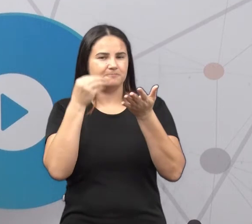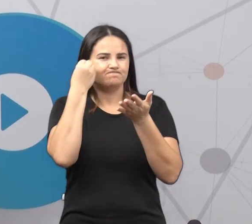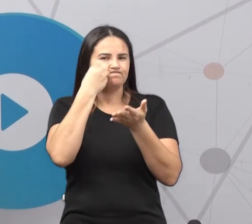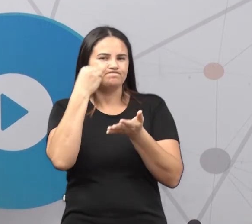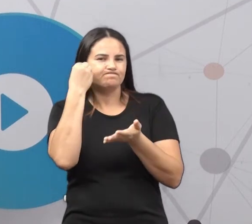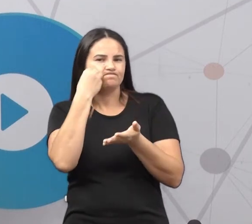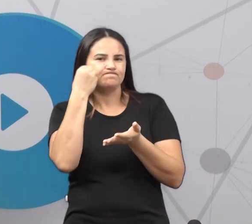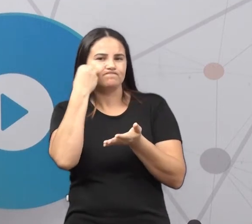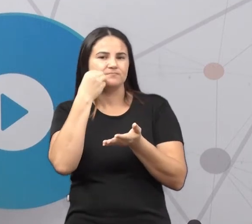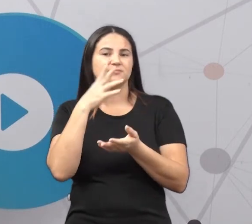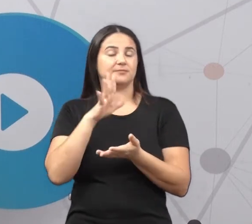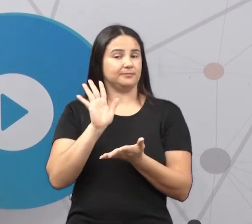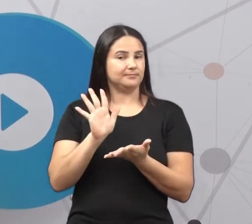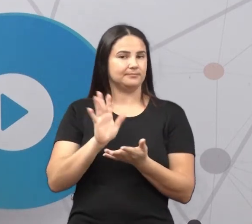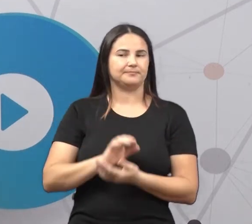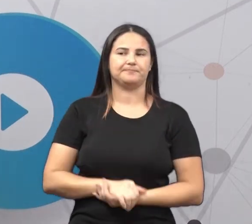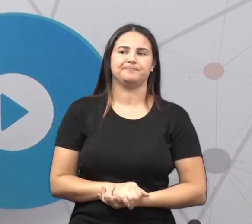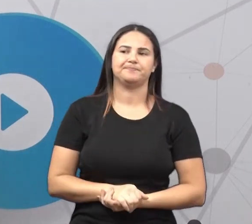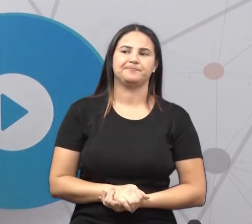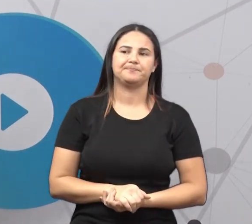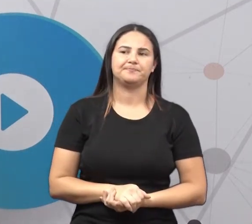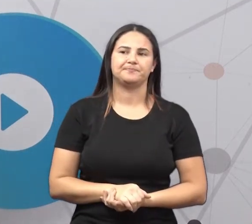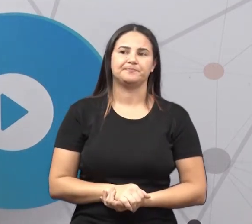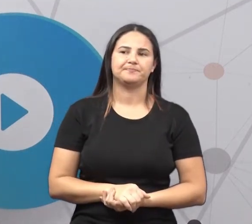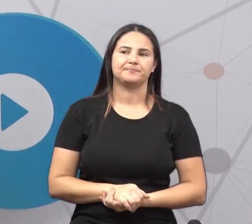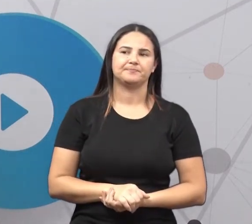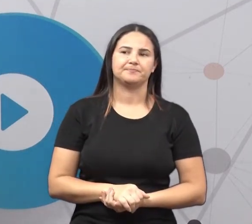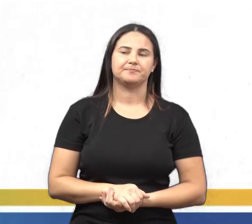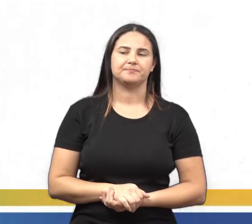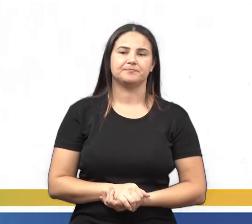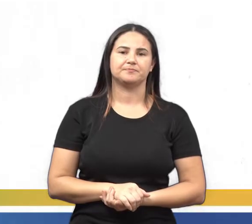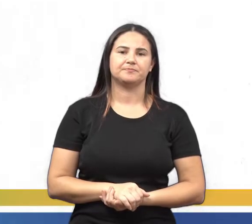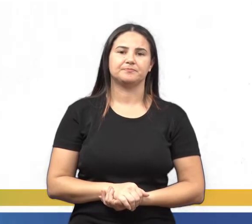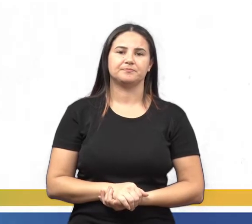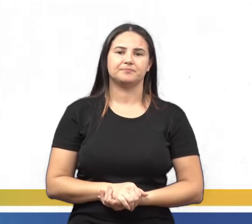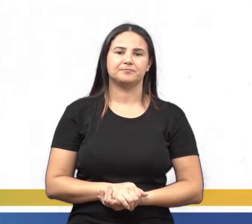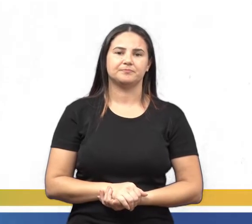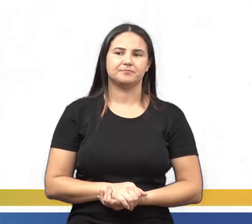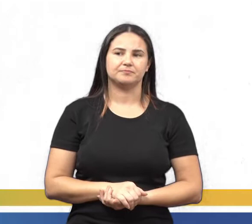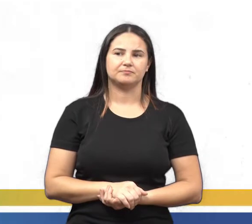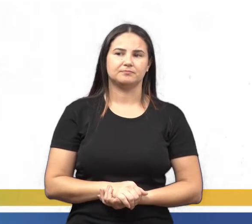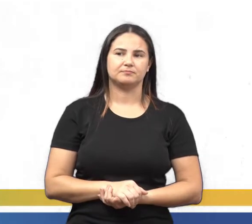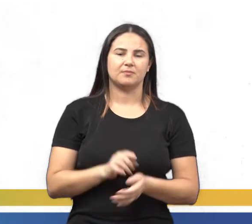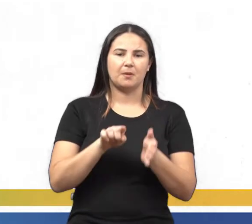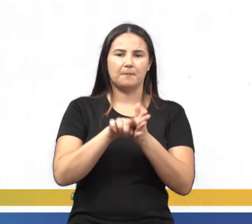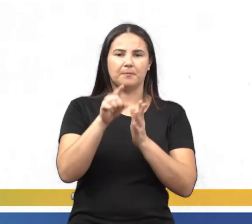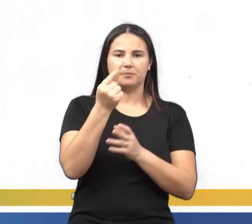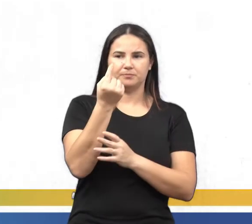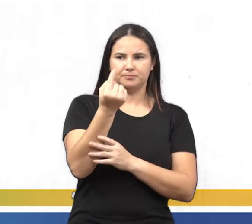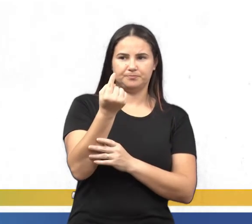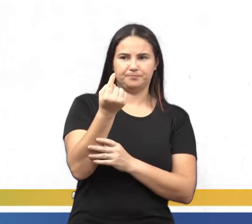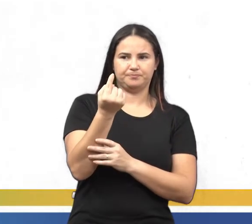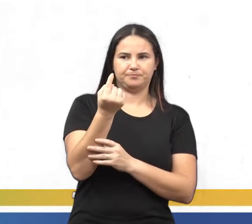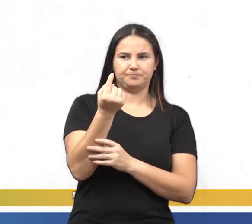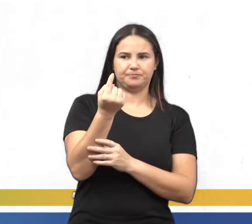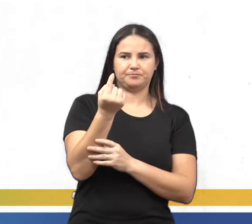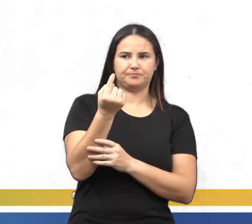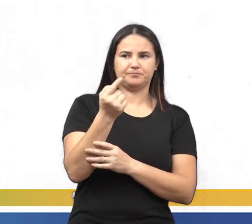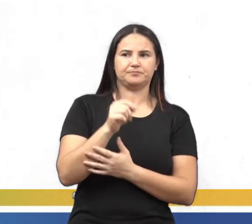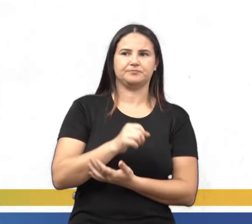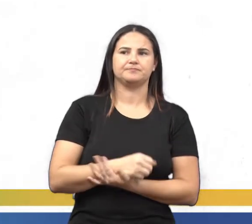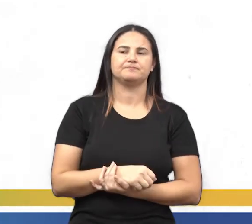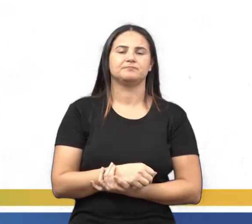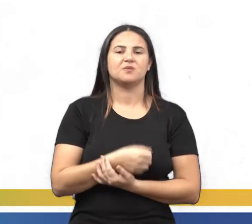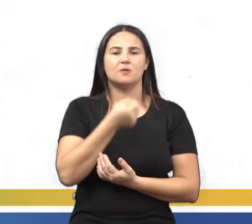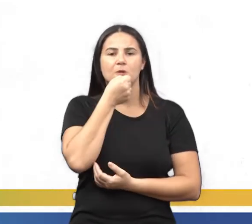aprender? Acompanhe aqui na tela, por favor. Na questão 1, né? Vamos ler essa entrevista com o humorista